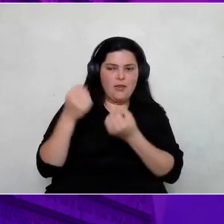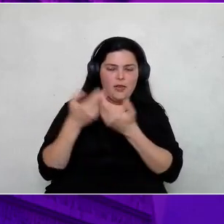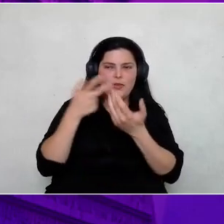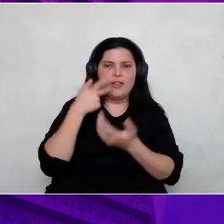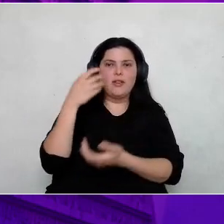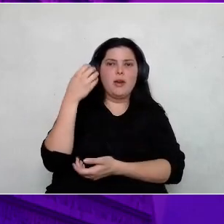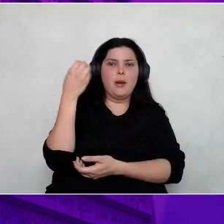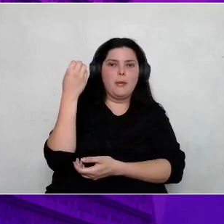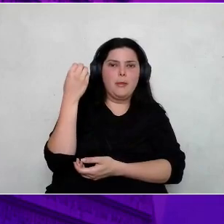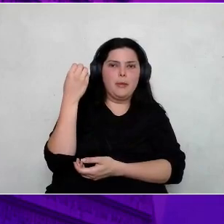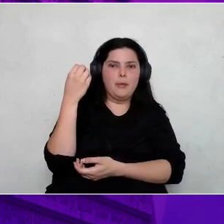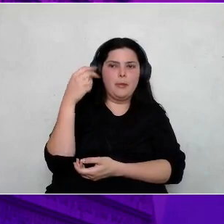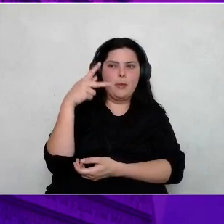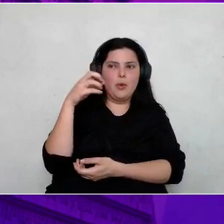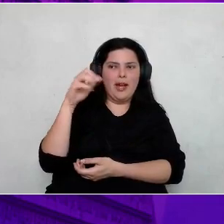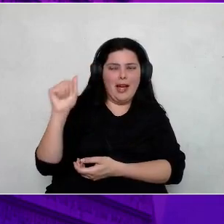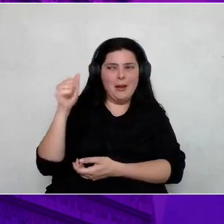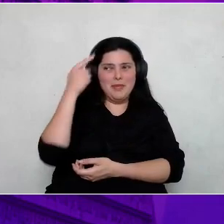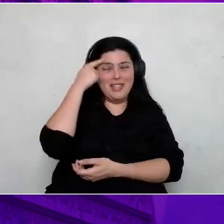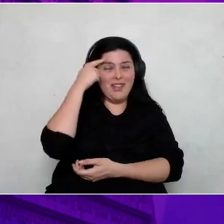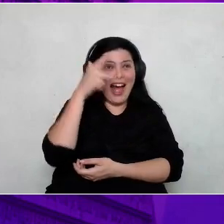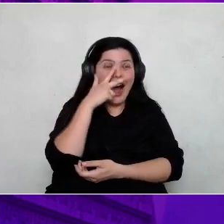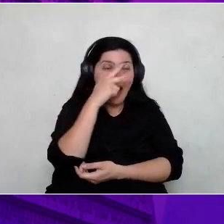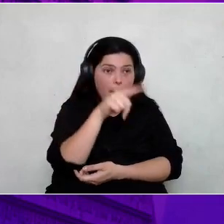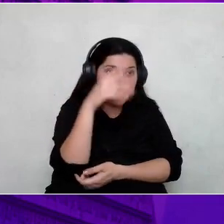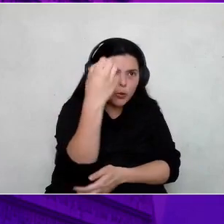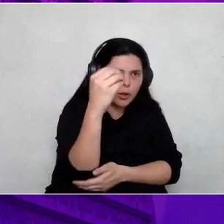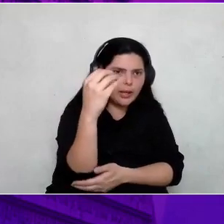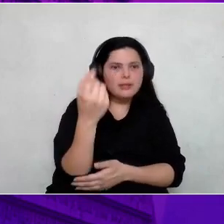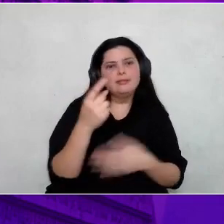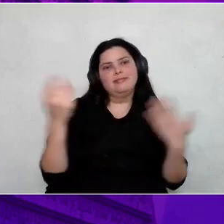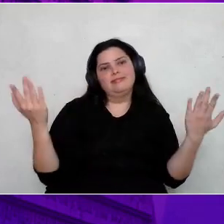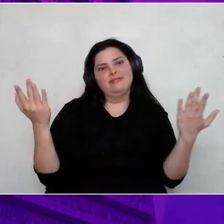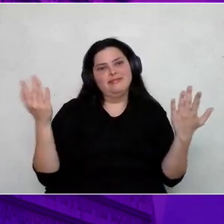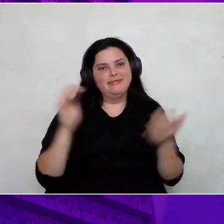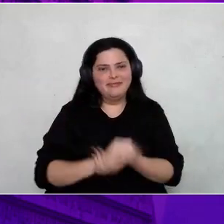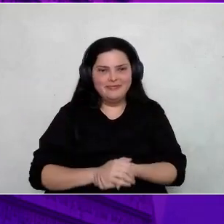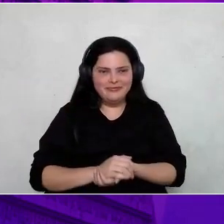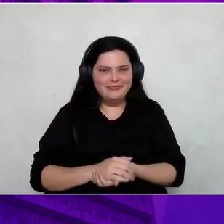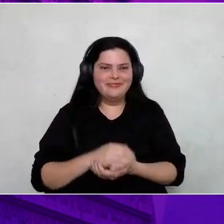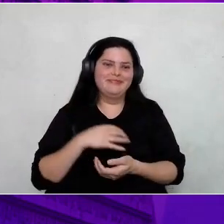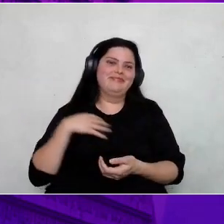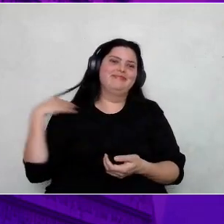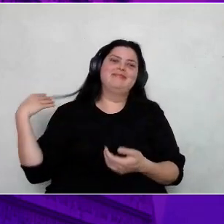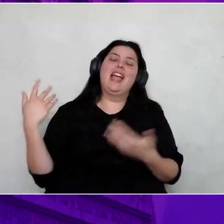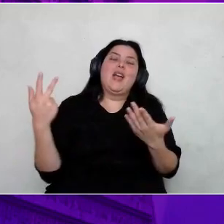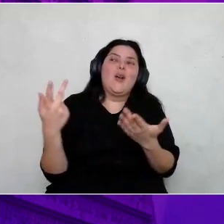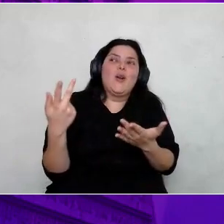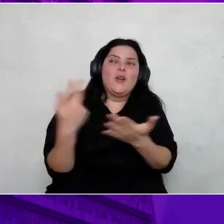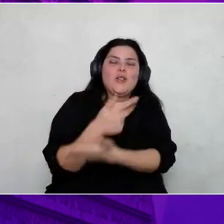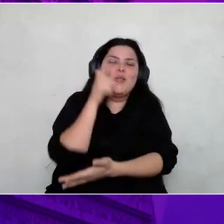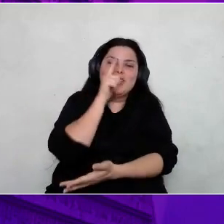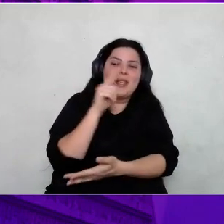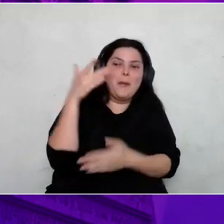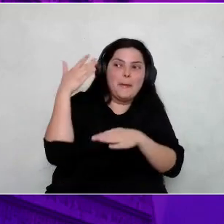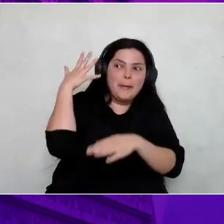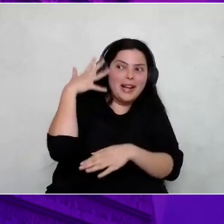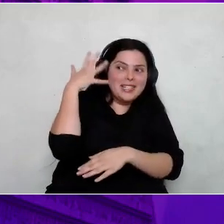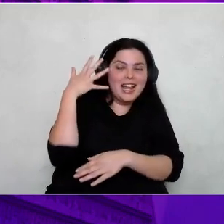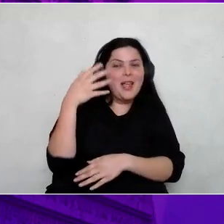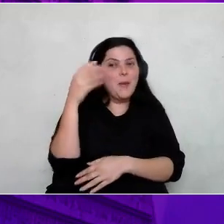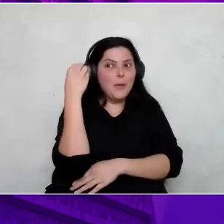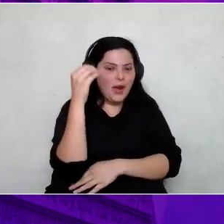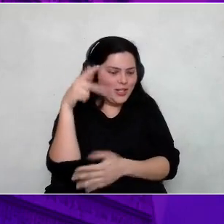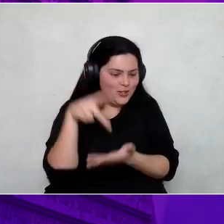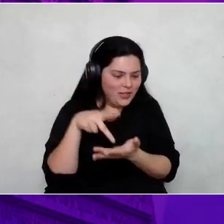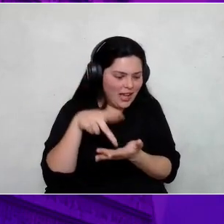que era Poá Porto Alegre. Então, finalmente, aconteceu de eu estar palestrando em Poá. Hoje deu